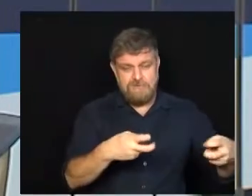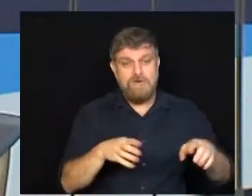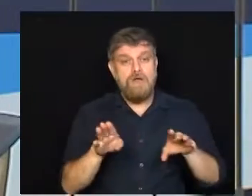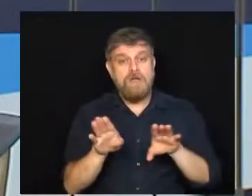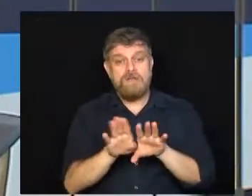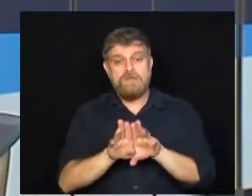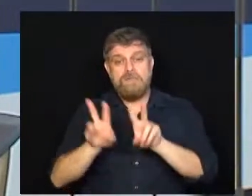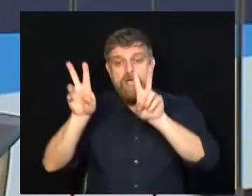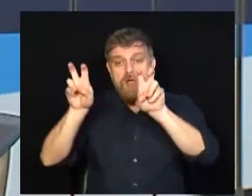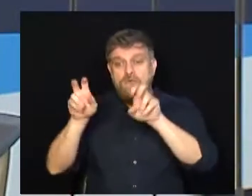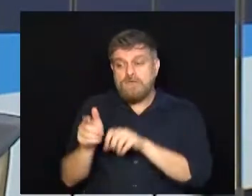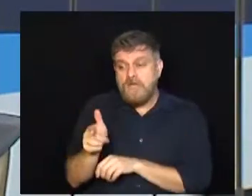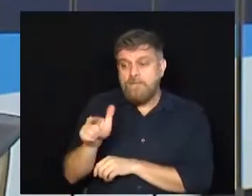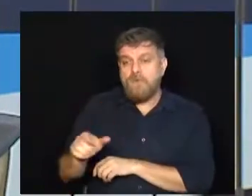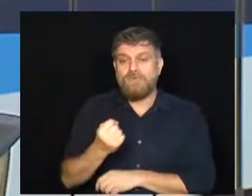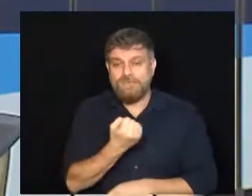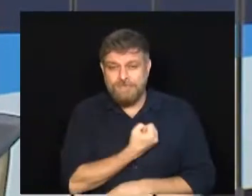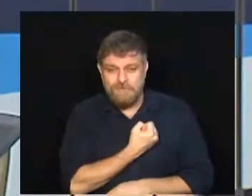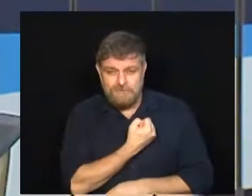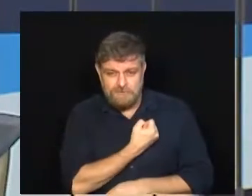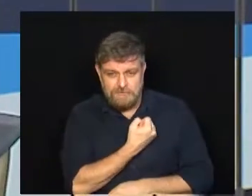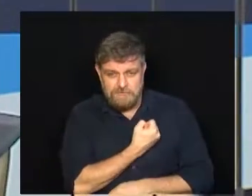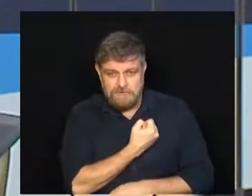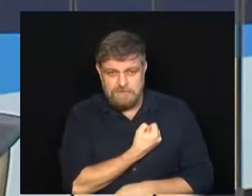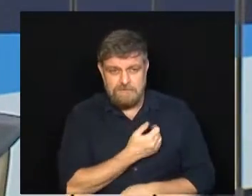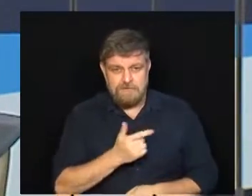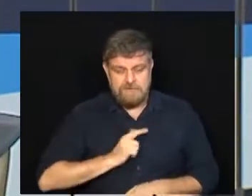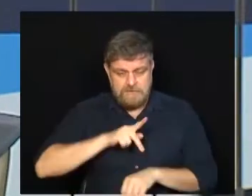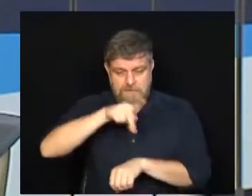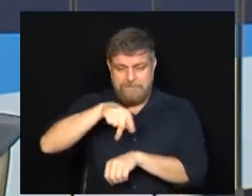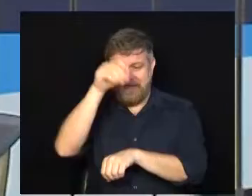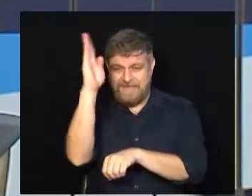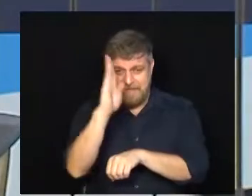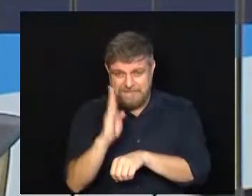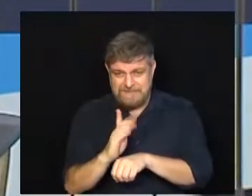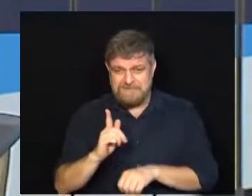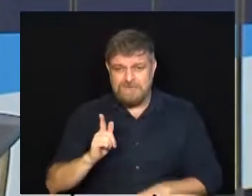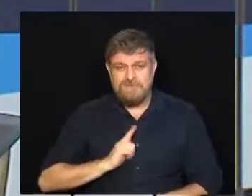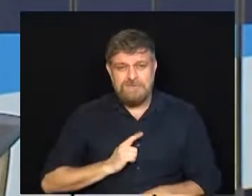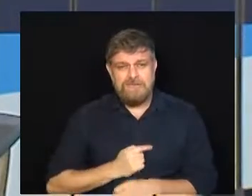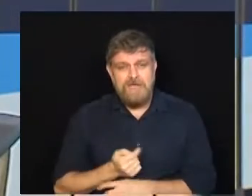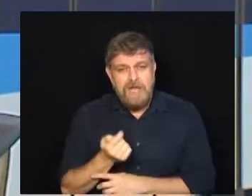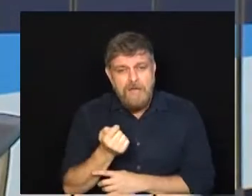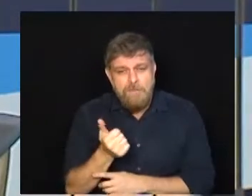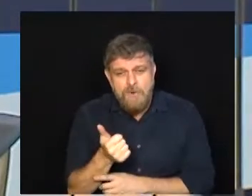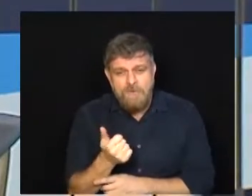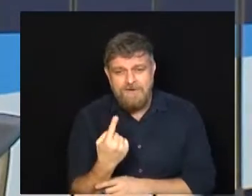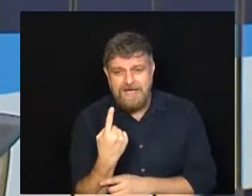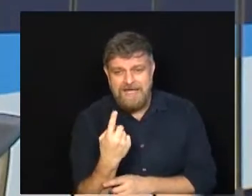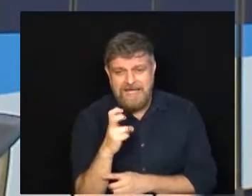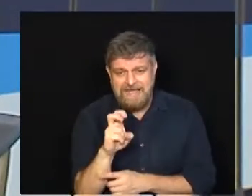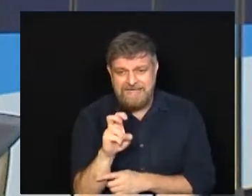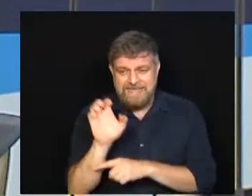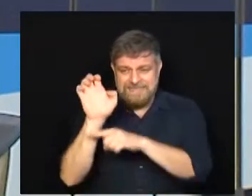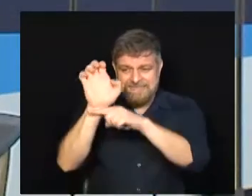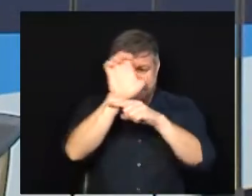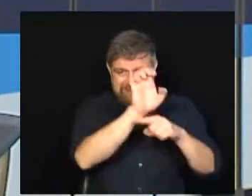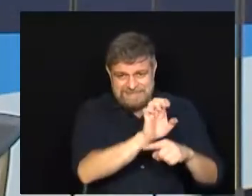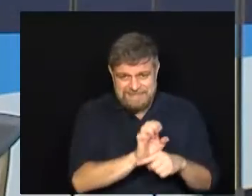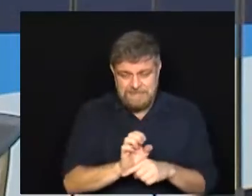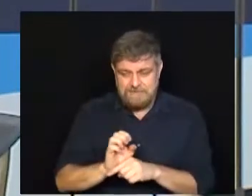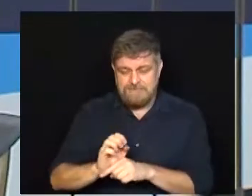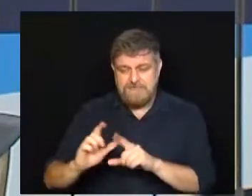que envolve números. A gente tem no nosso país, por exemplo, apenas 15 estados e o Distrito Federal têm